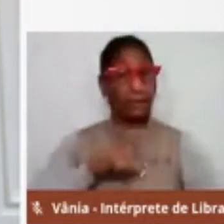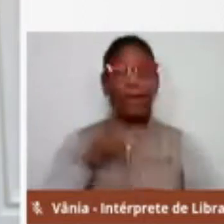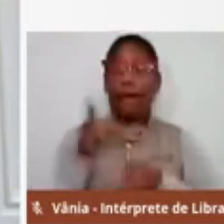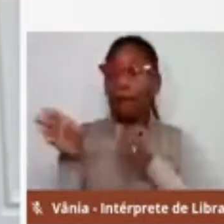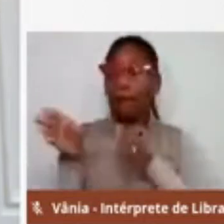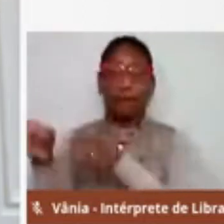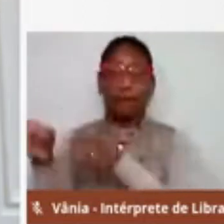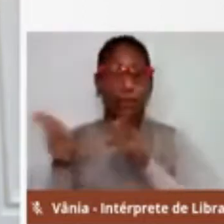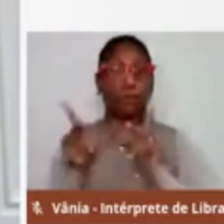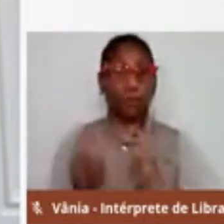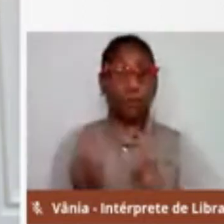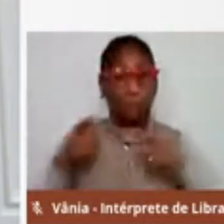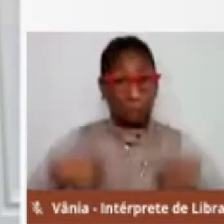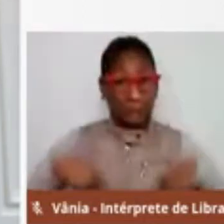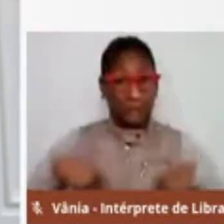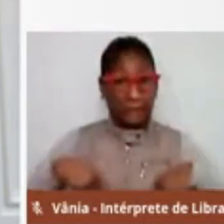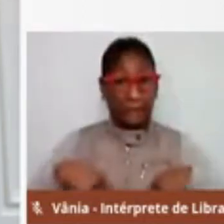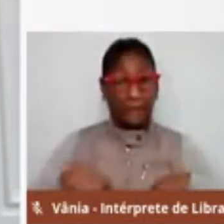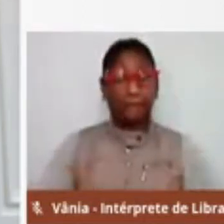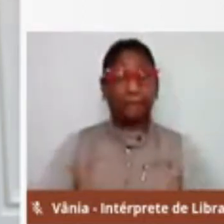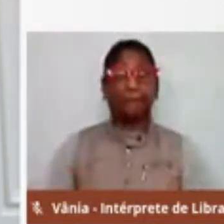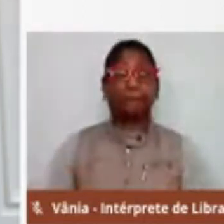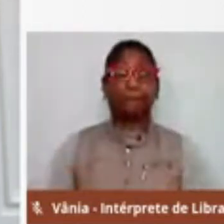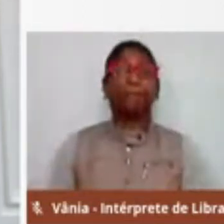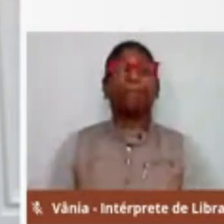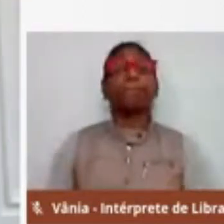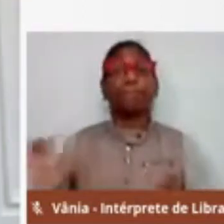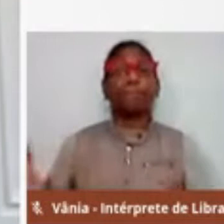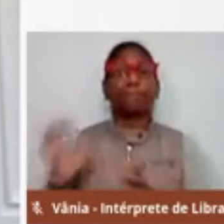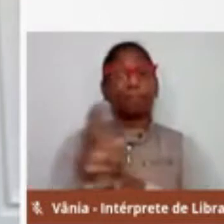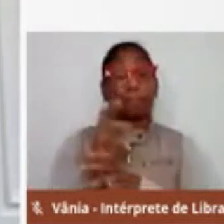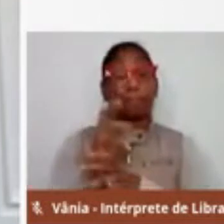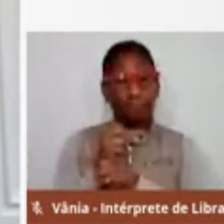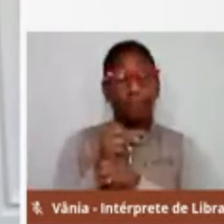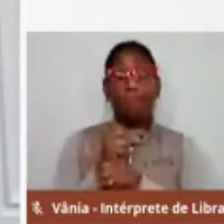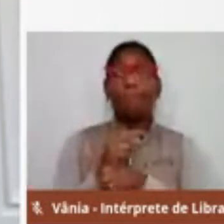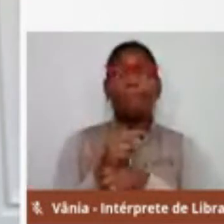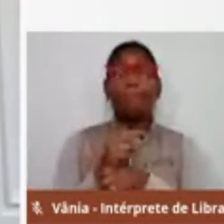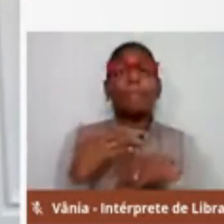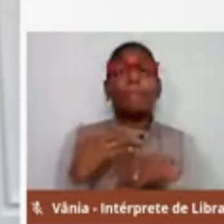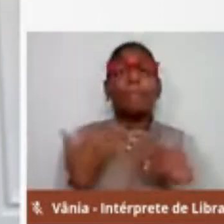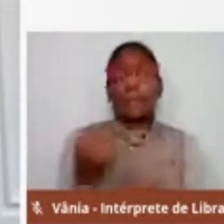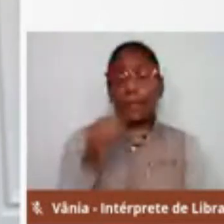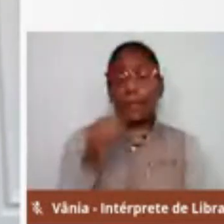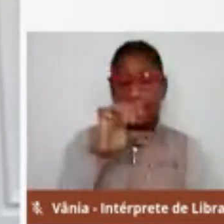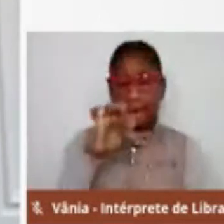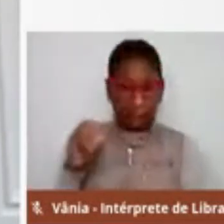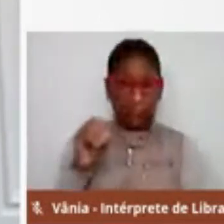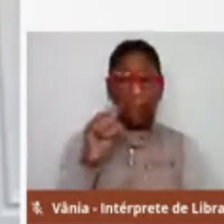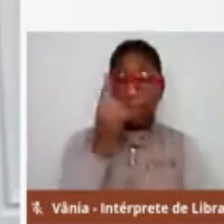aquela população que necessitar. Desses leitos que estão ocupados, dos